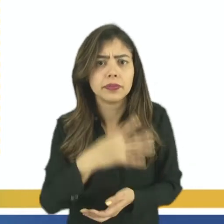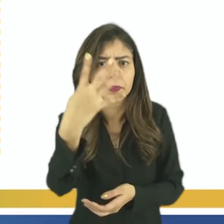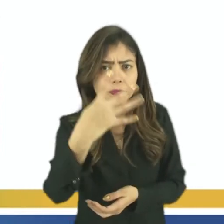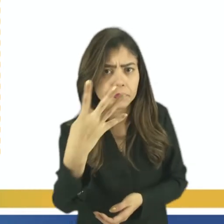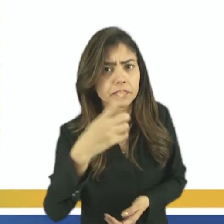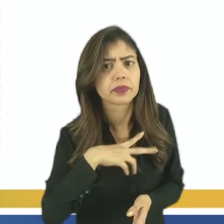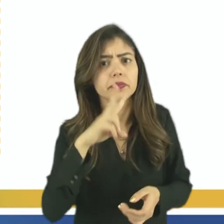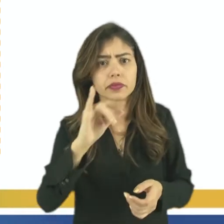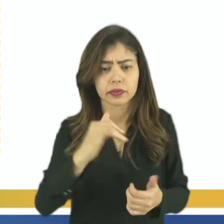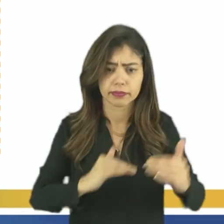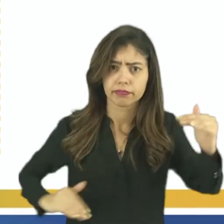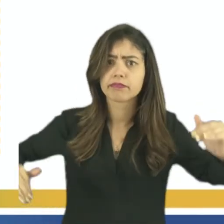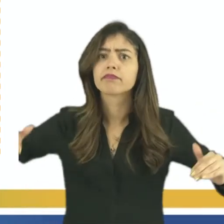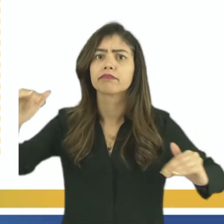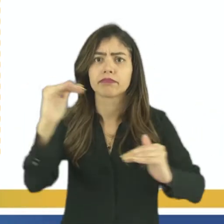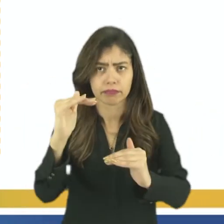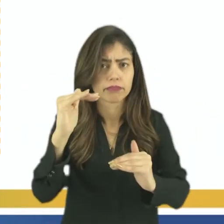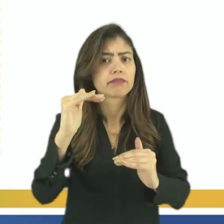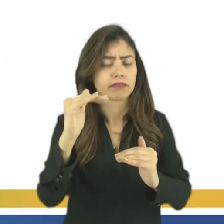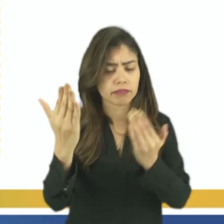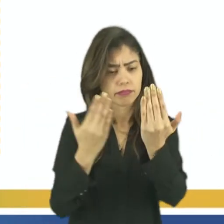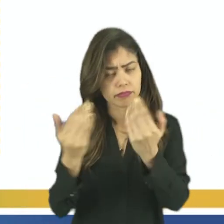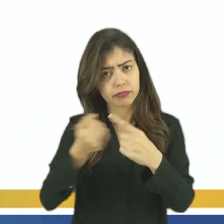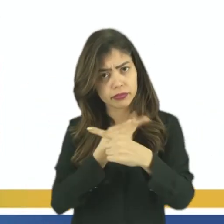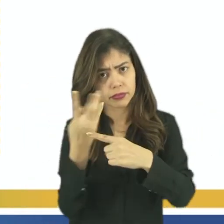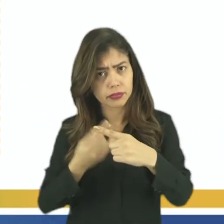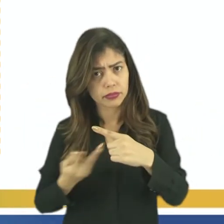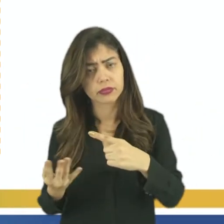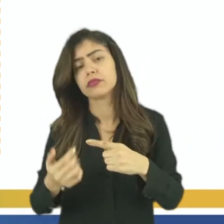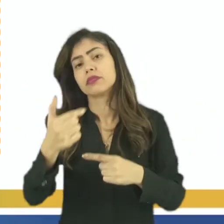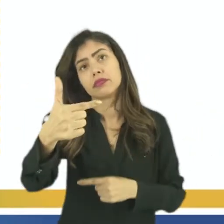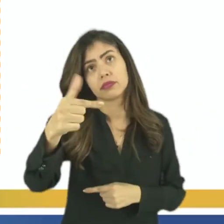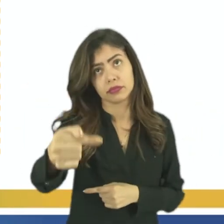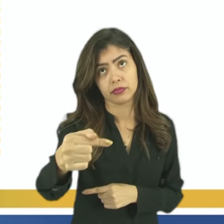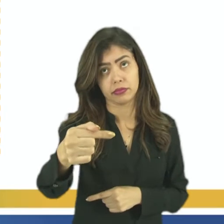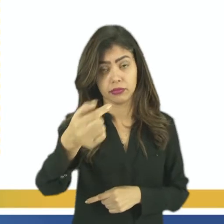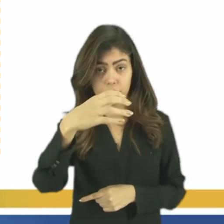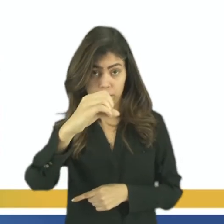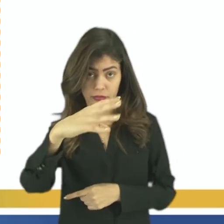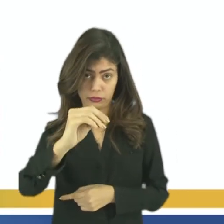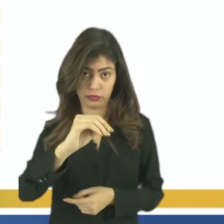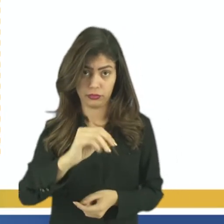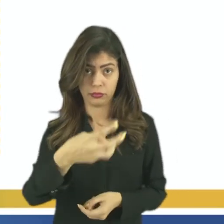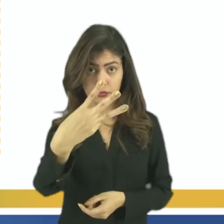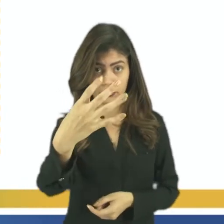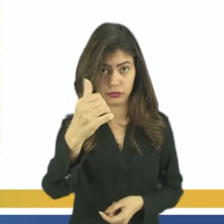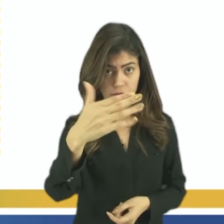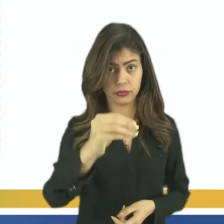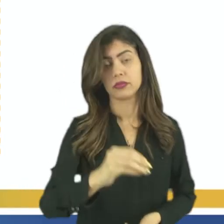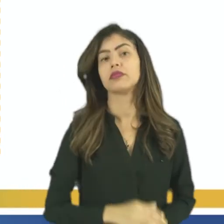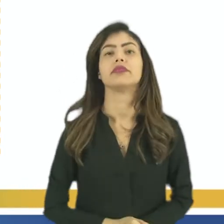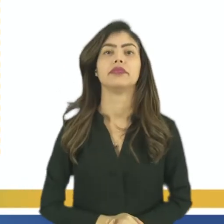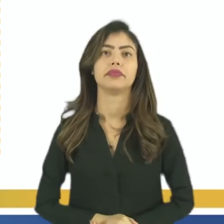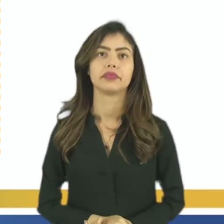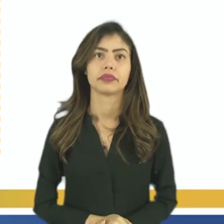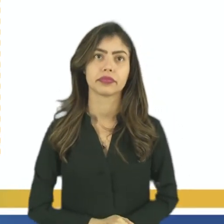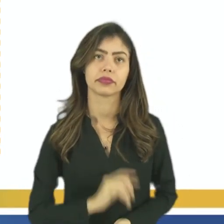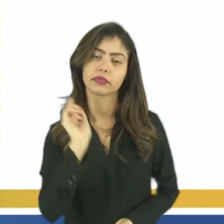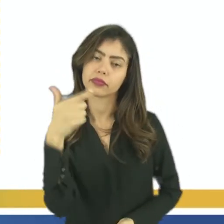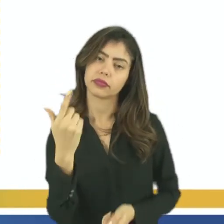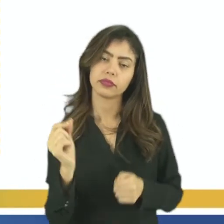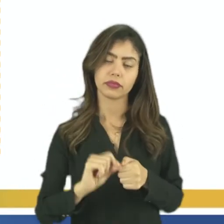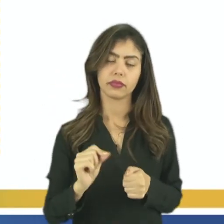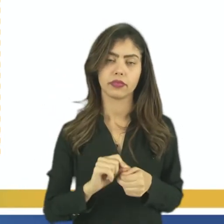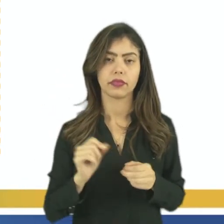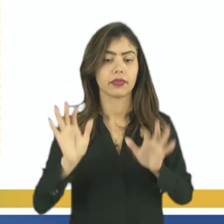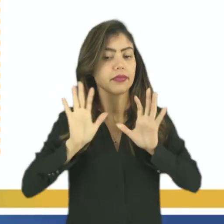vai ser superior a fração associada 27 sobre 90 que é três décimos ok uma outra